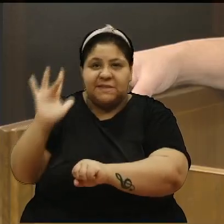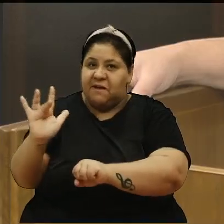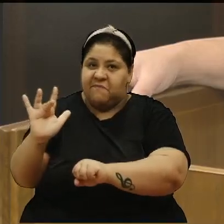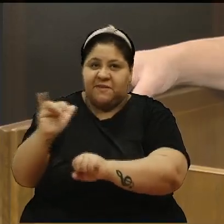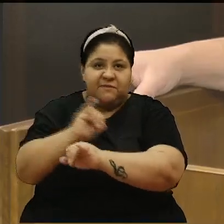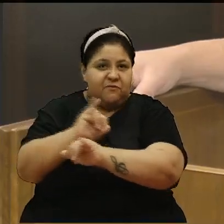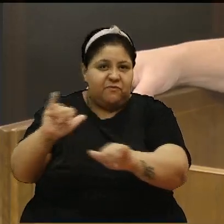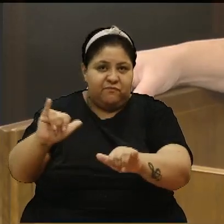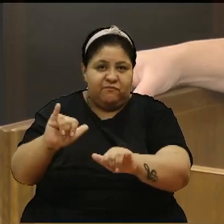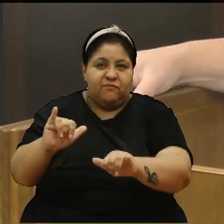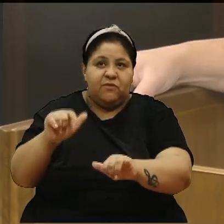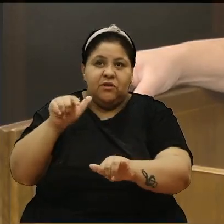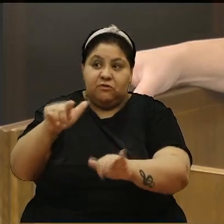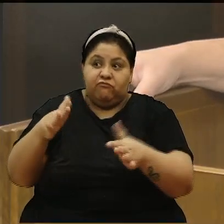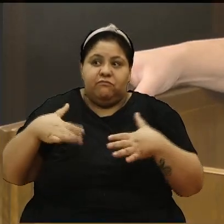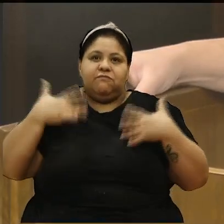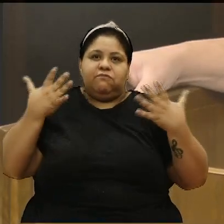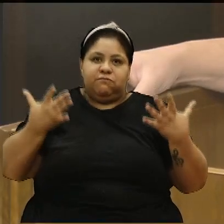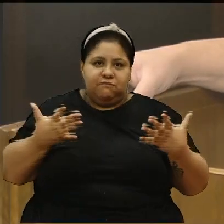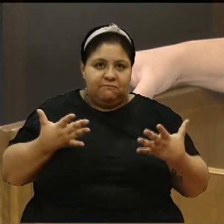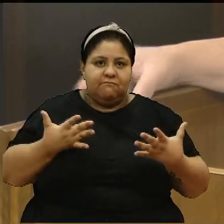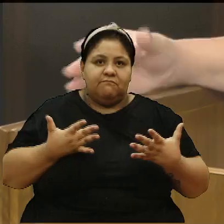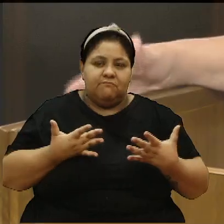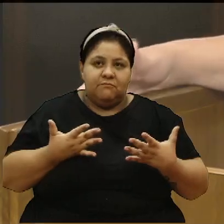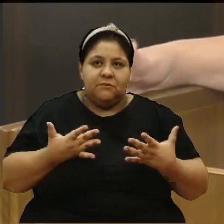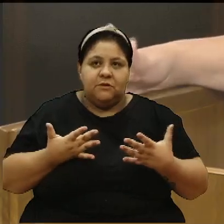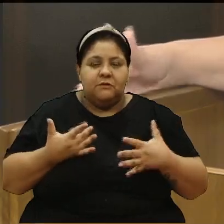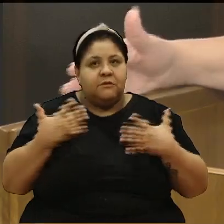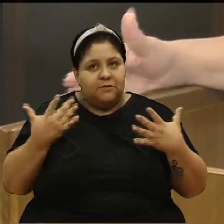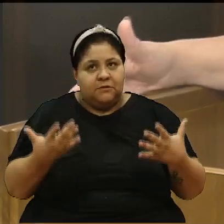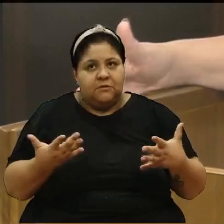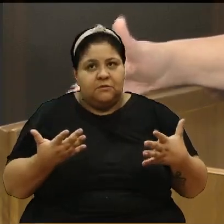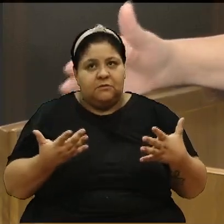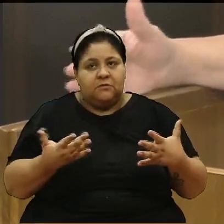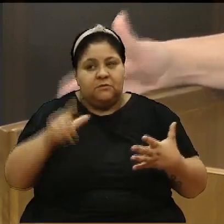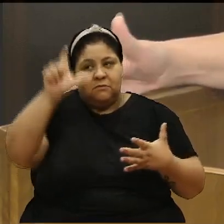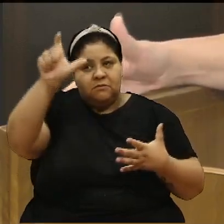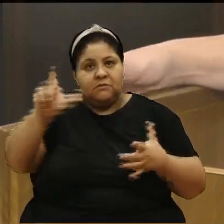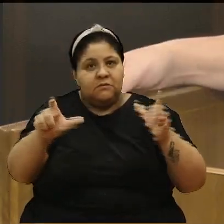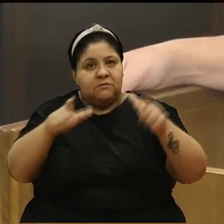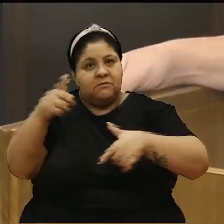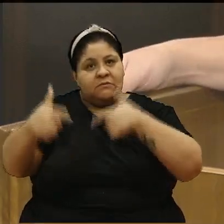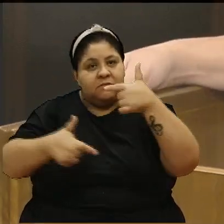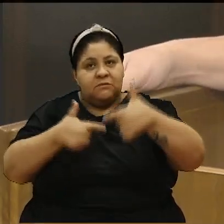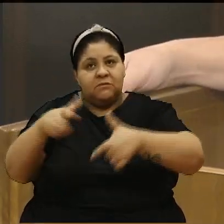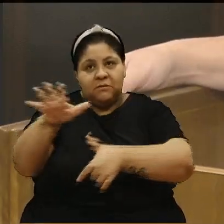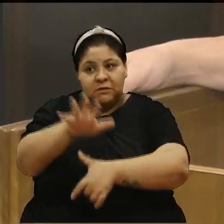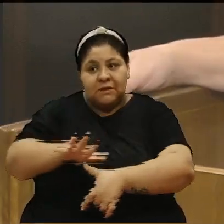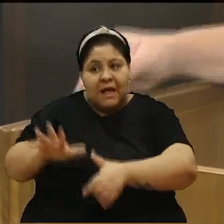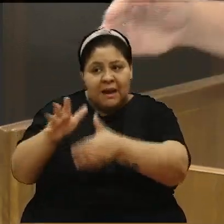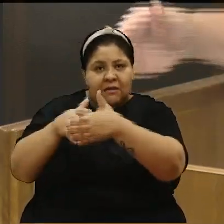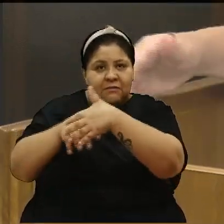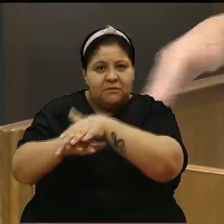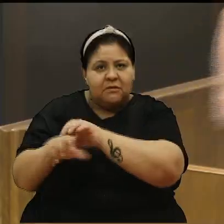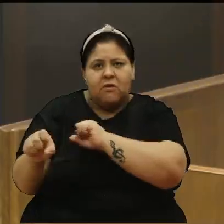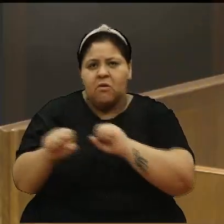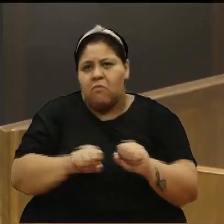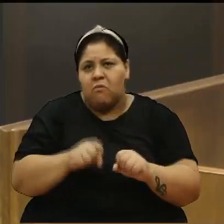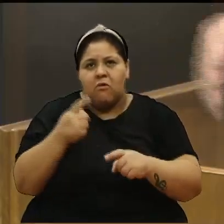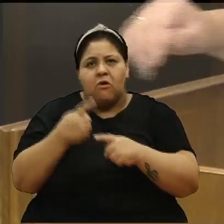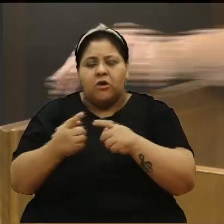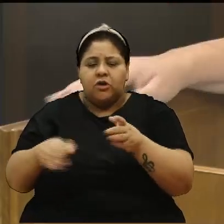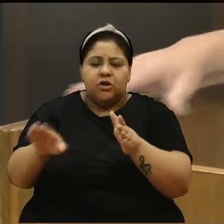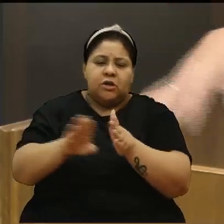resposta. E isso assusta um pouco a gente. Inclusive, pessoas que trabalham na área da inclusão. Pode ser porque